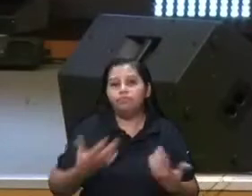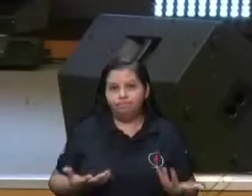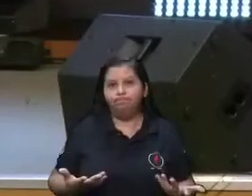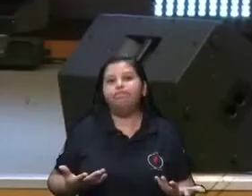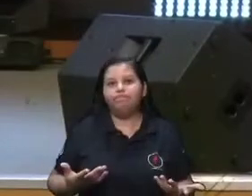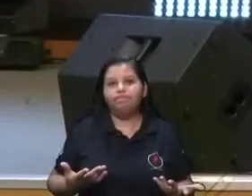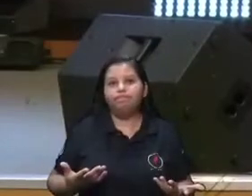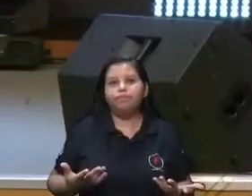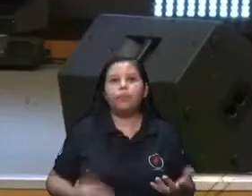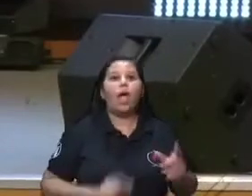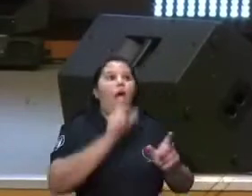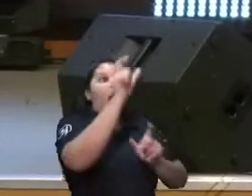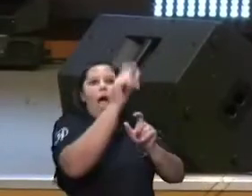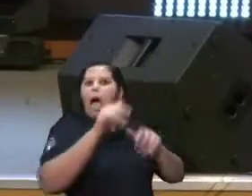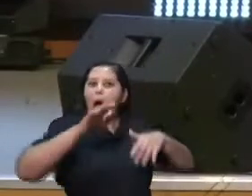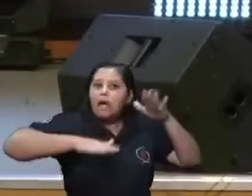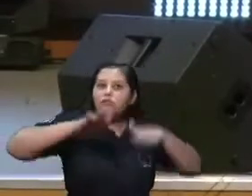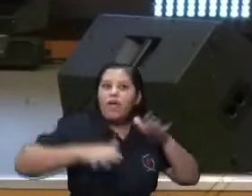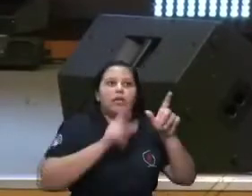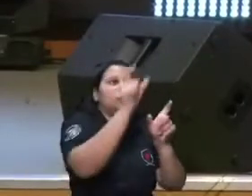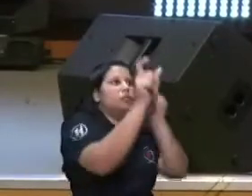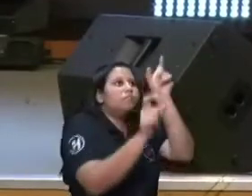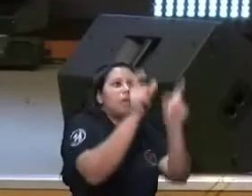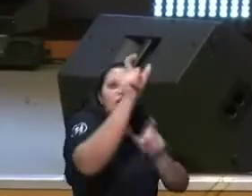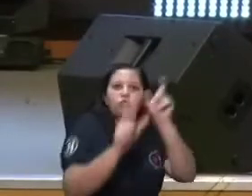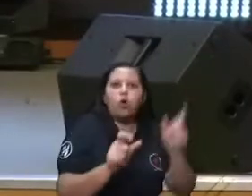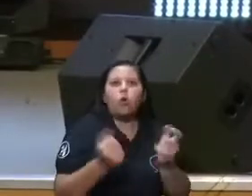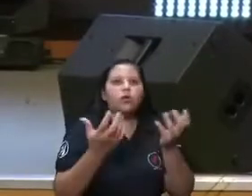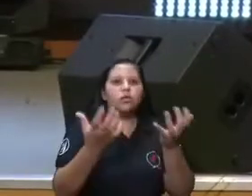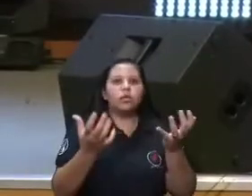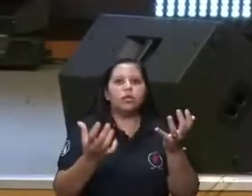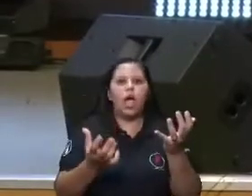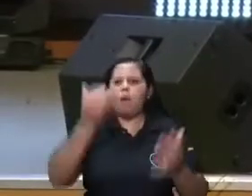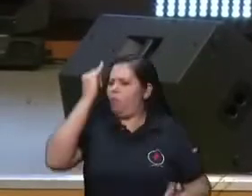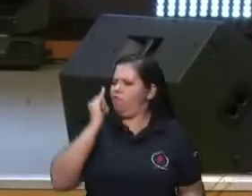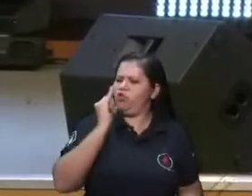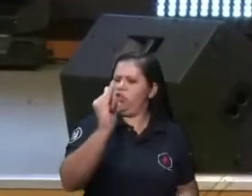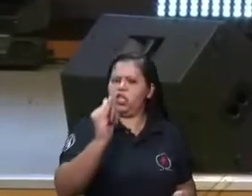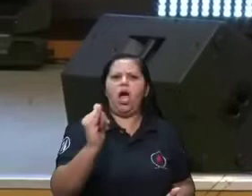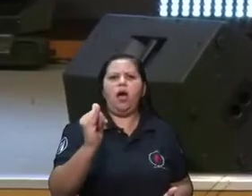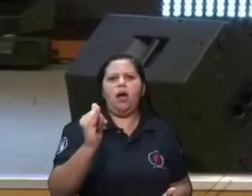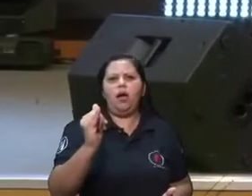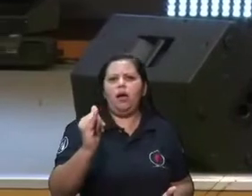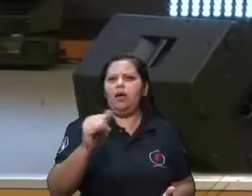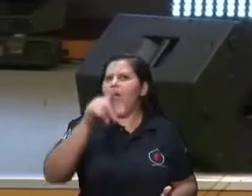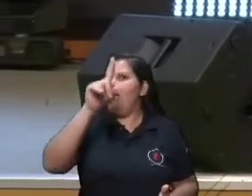Pessoas que querem profetizar, mas são extremamente emocionais.